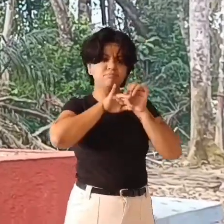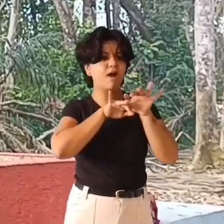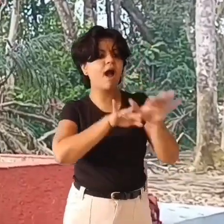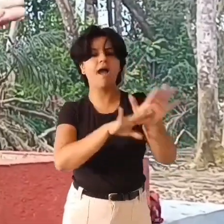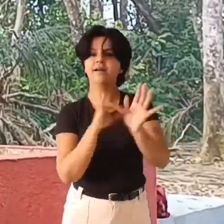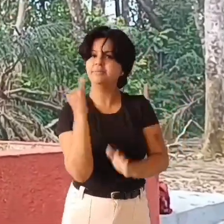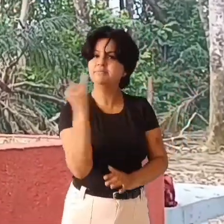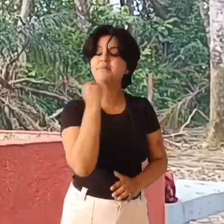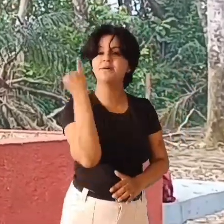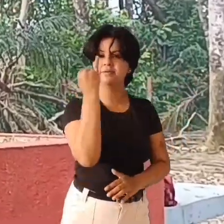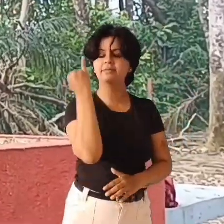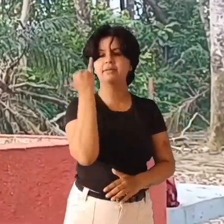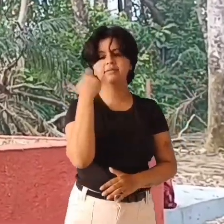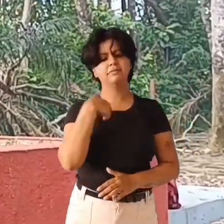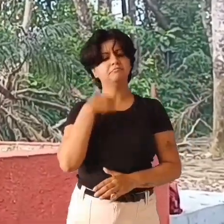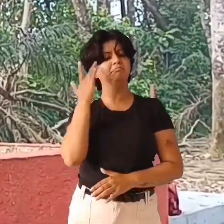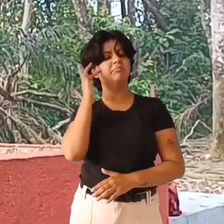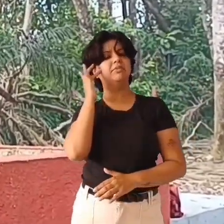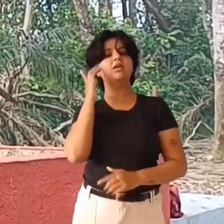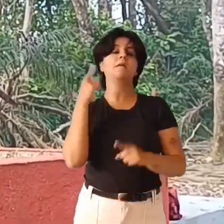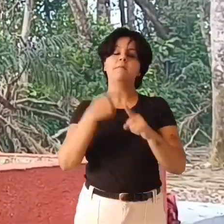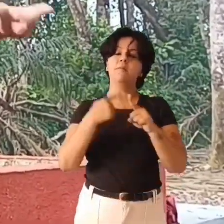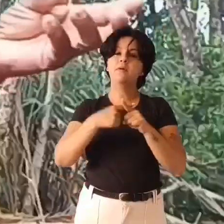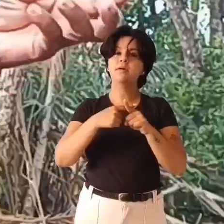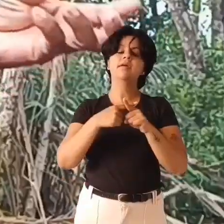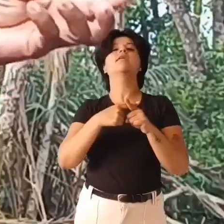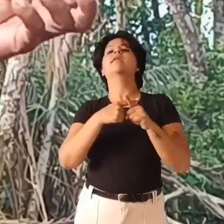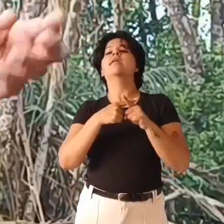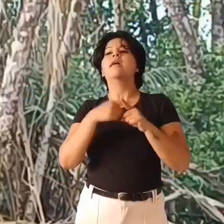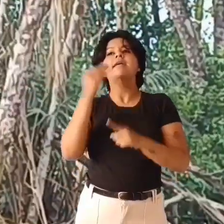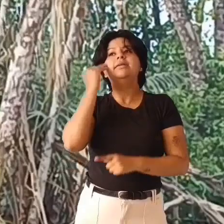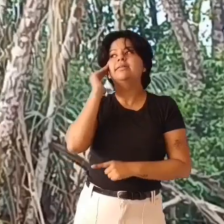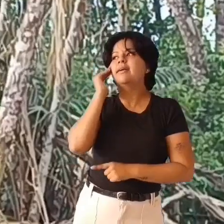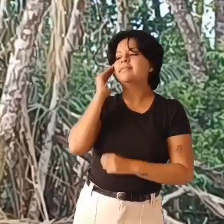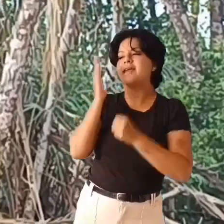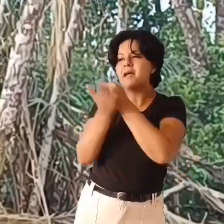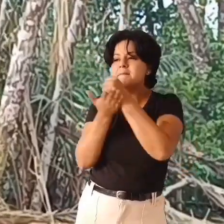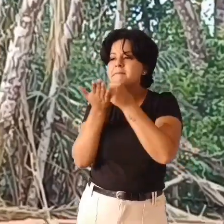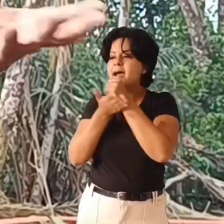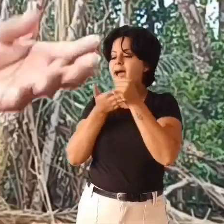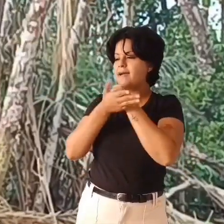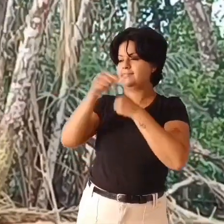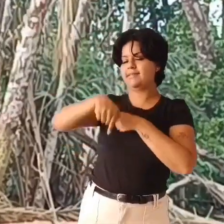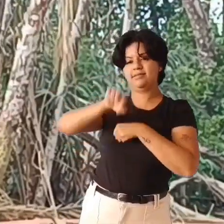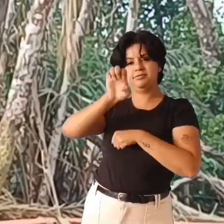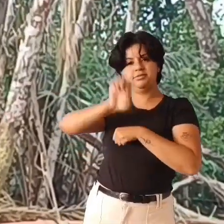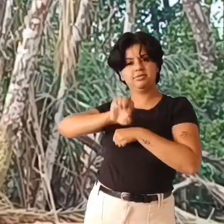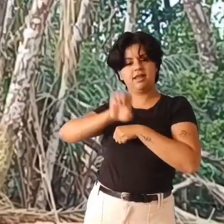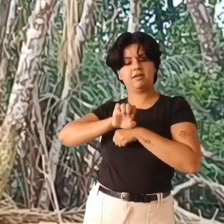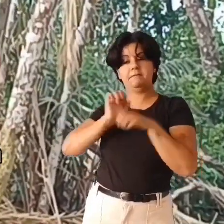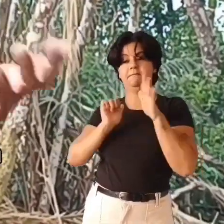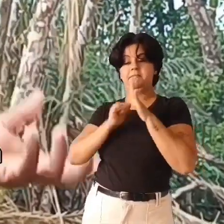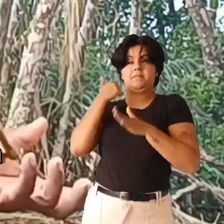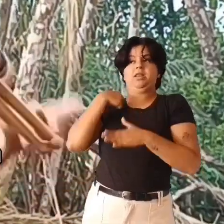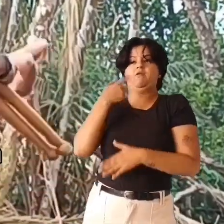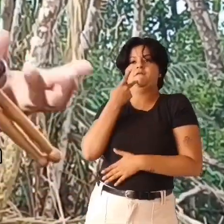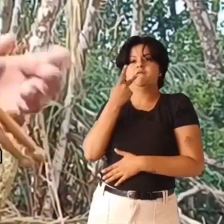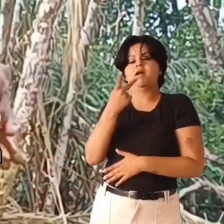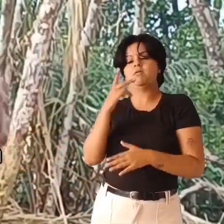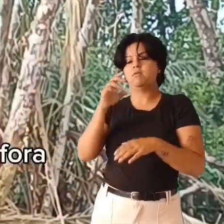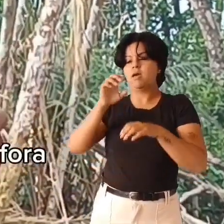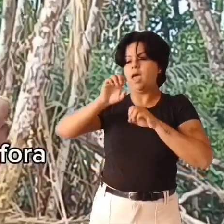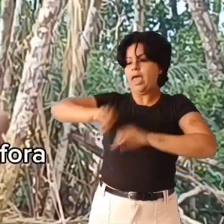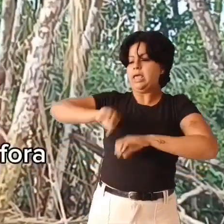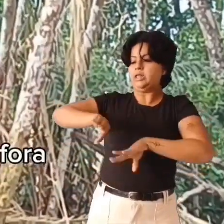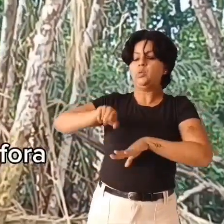escola, isso é muito importante para a gente. Porque isso é conhecer a nossa raiz, é conhecer o nosso estado. Né? Primeiramente, eu sempre